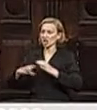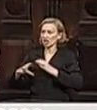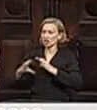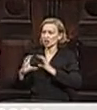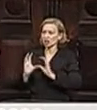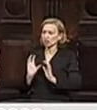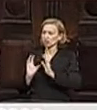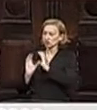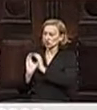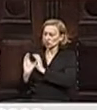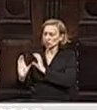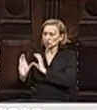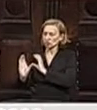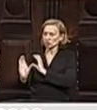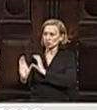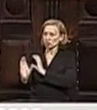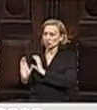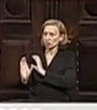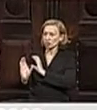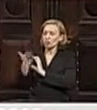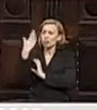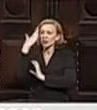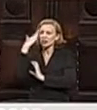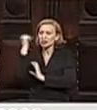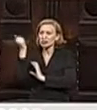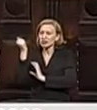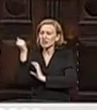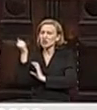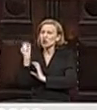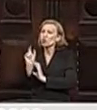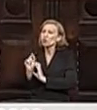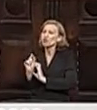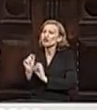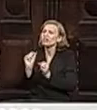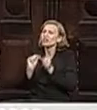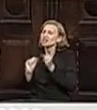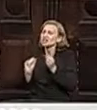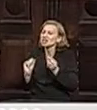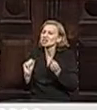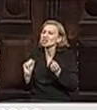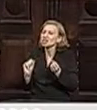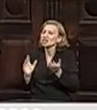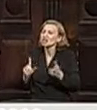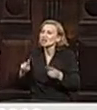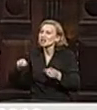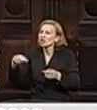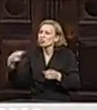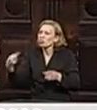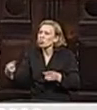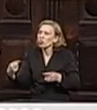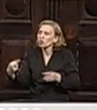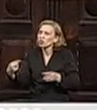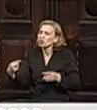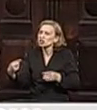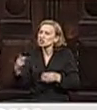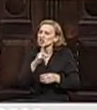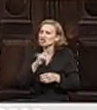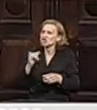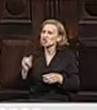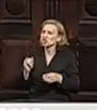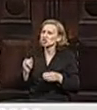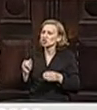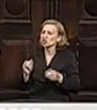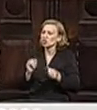da dificuldade técnica de fazer esse arranjo. Depois dessa audiência pública, os prazos já